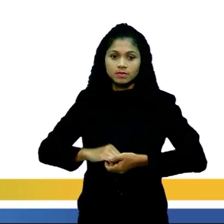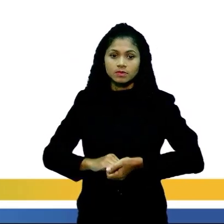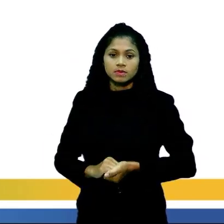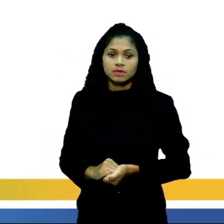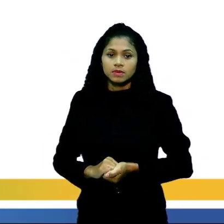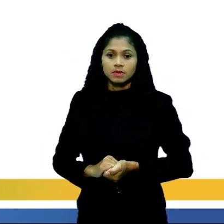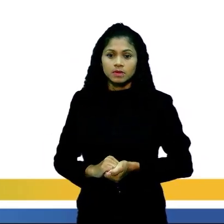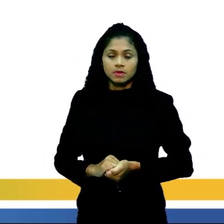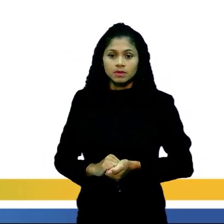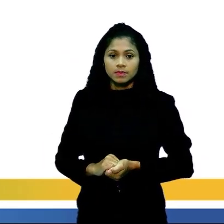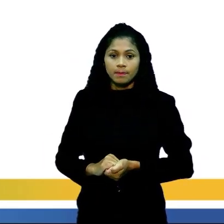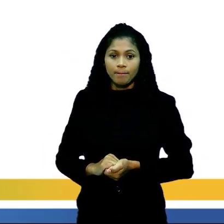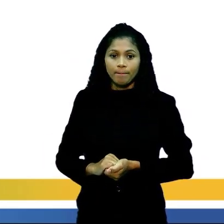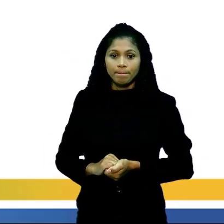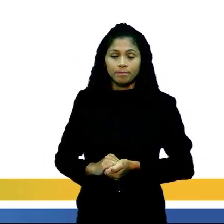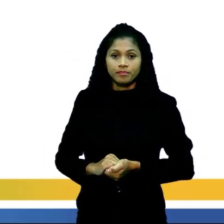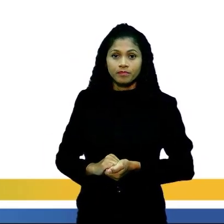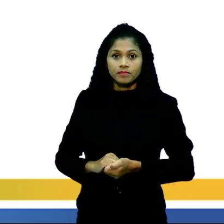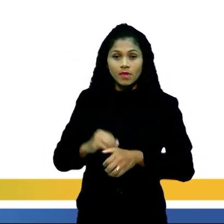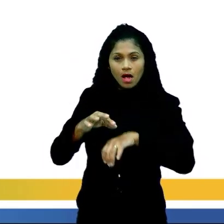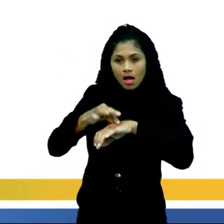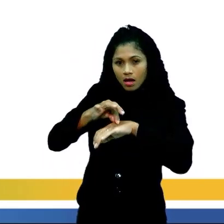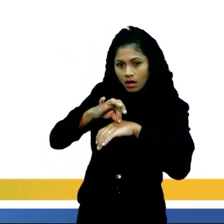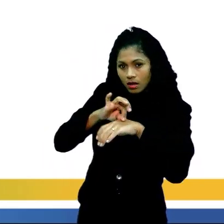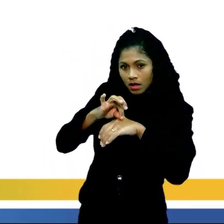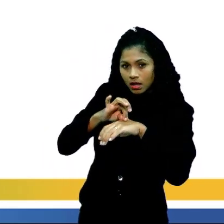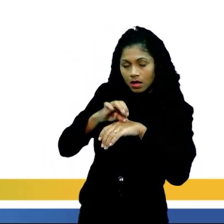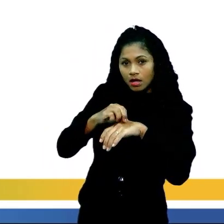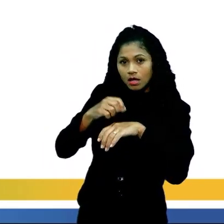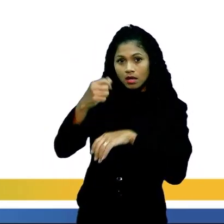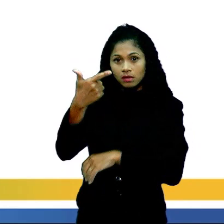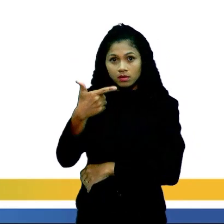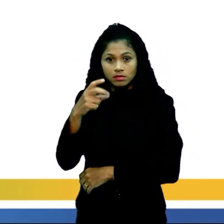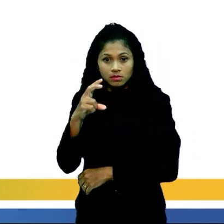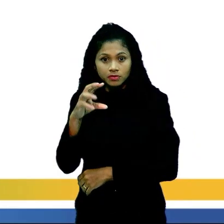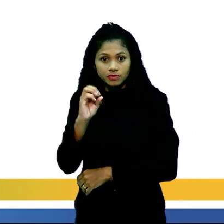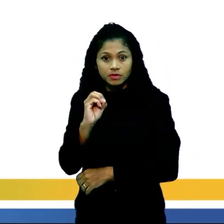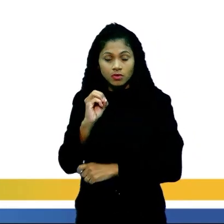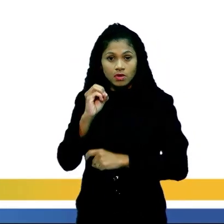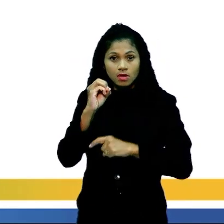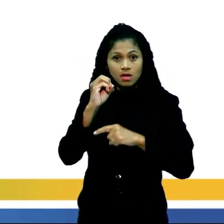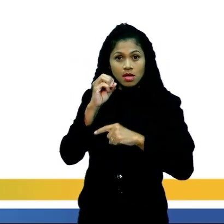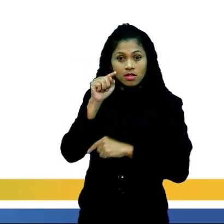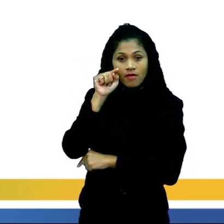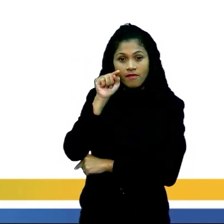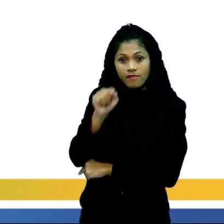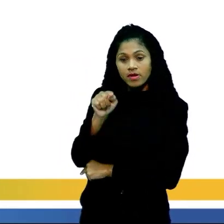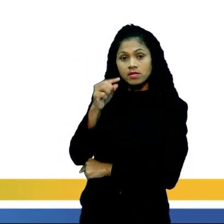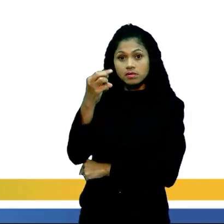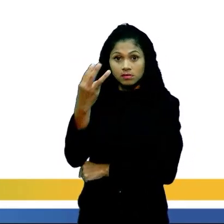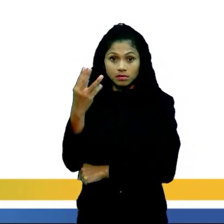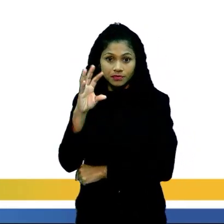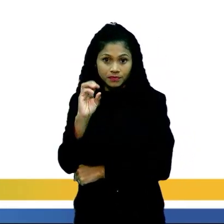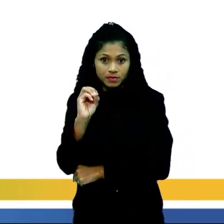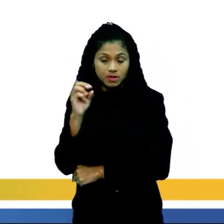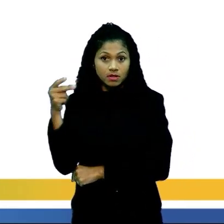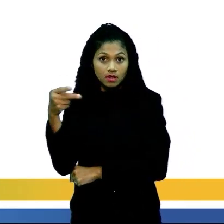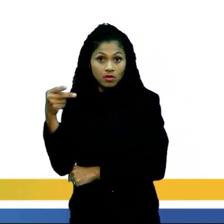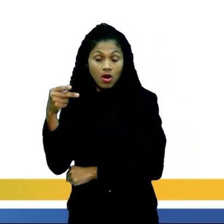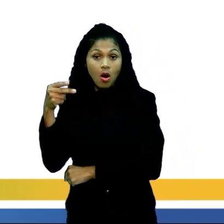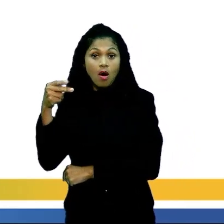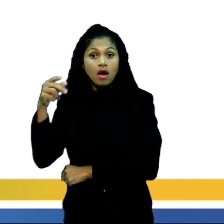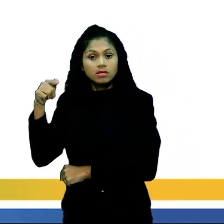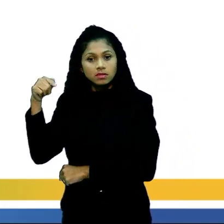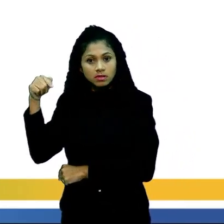De carne, 250 gramas vezes 30, que é igual a